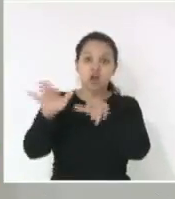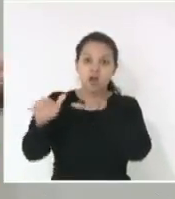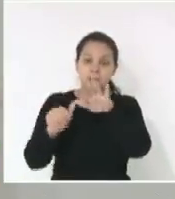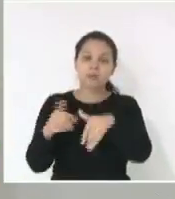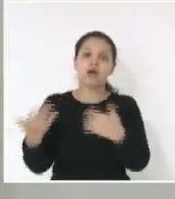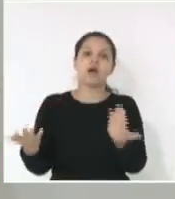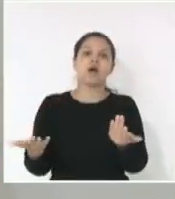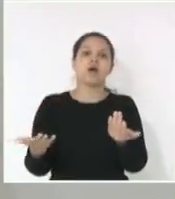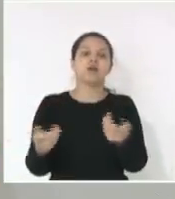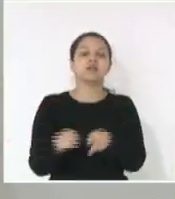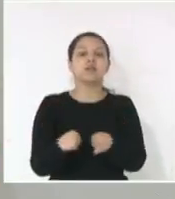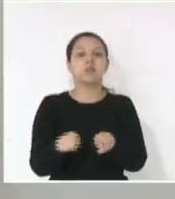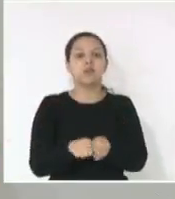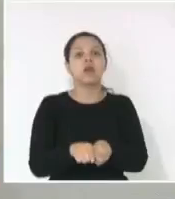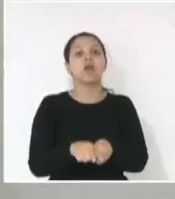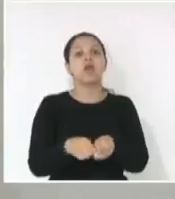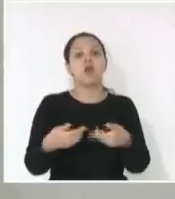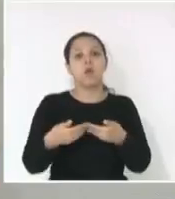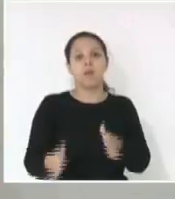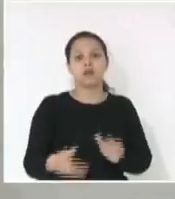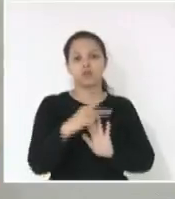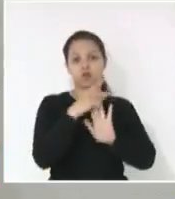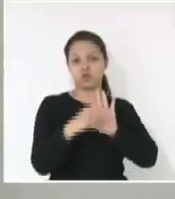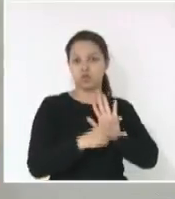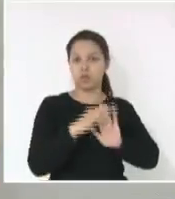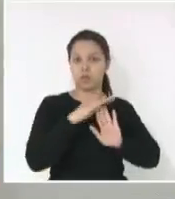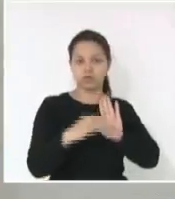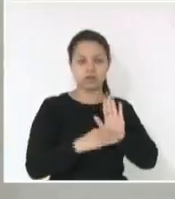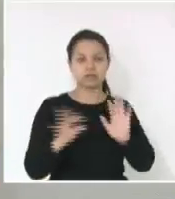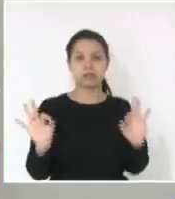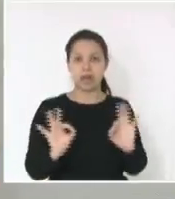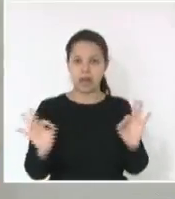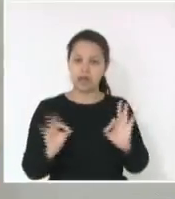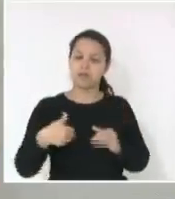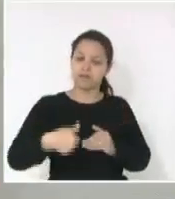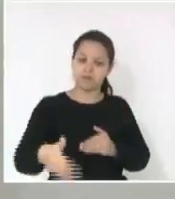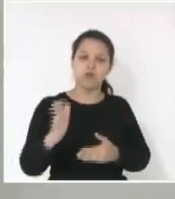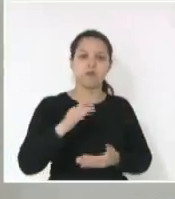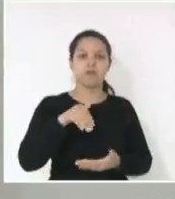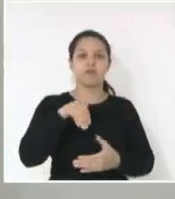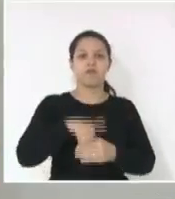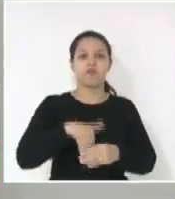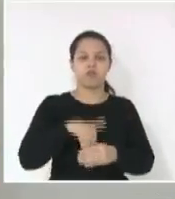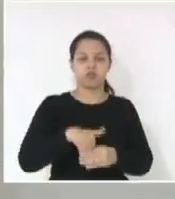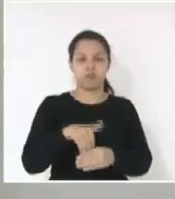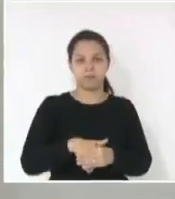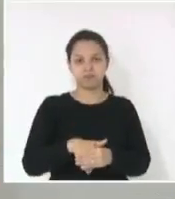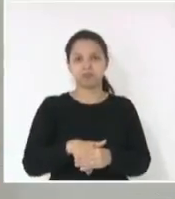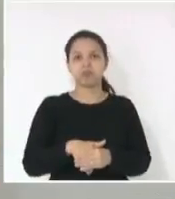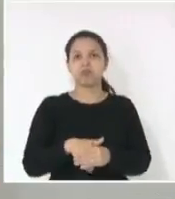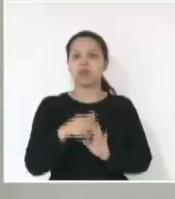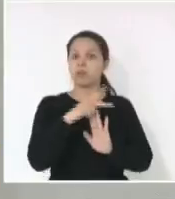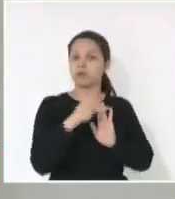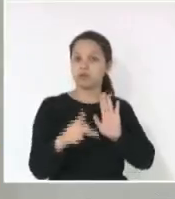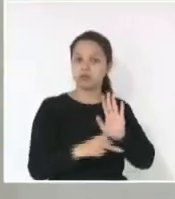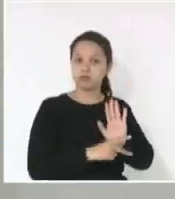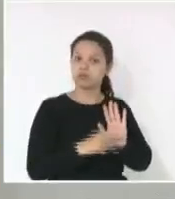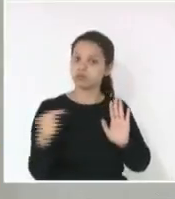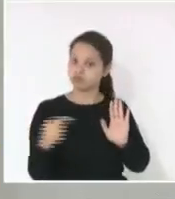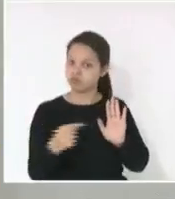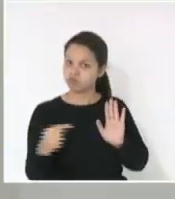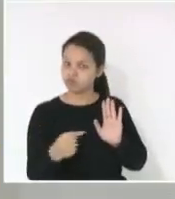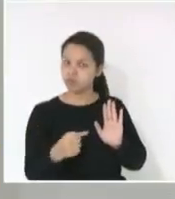que não estava pautado, mas chamar para votação. Esse projeto, junto com